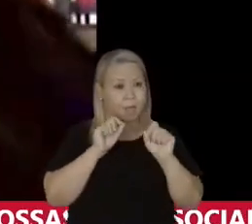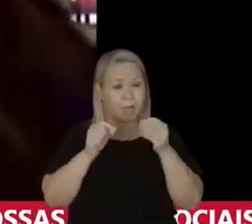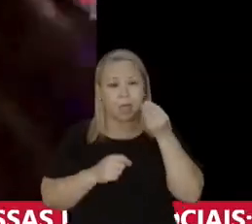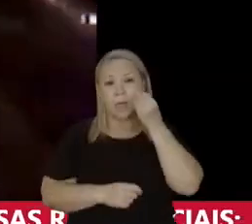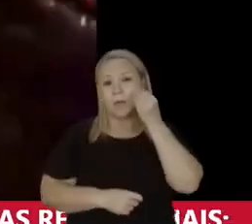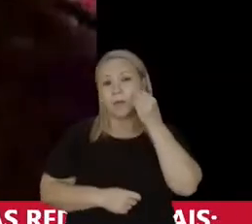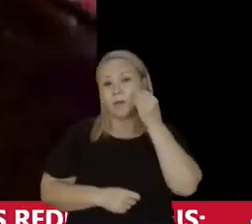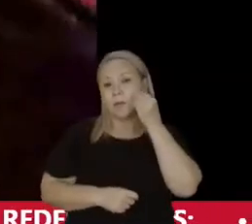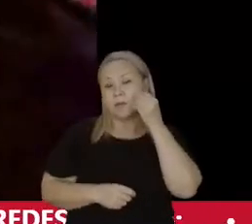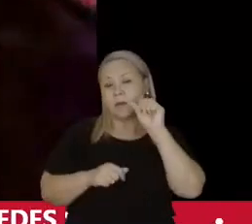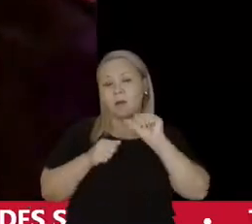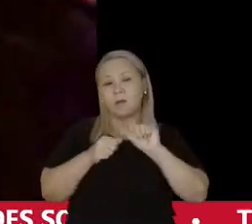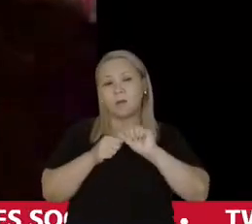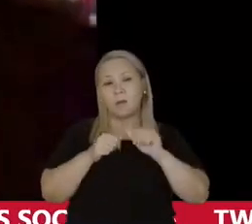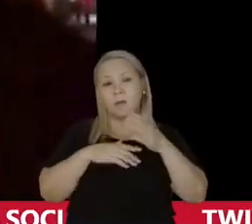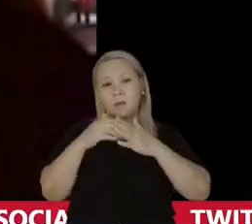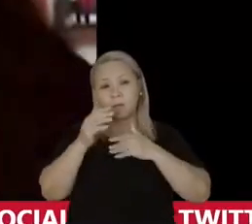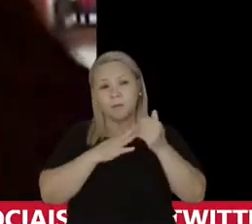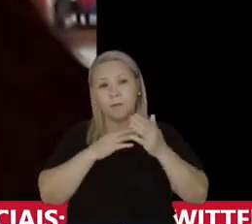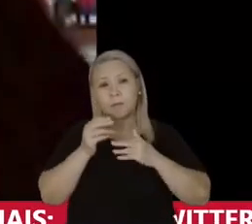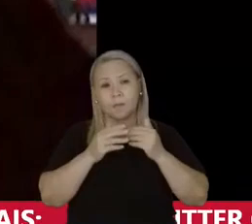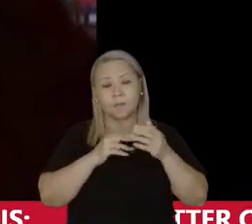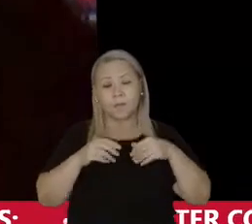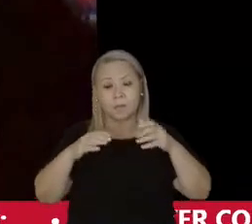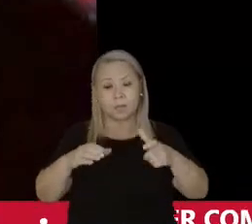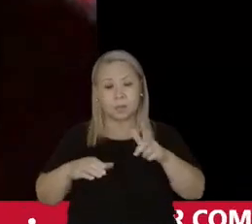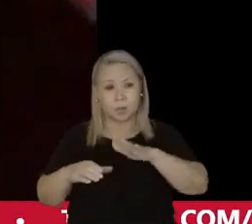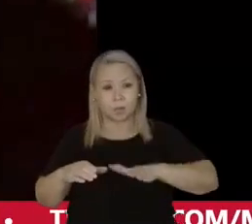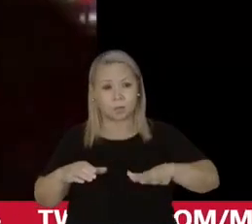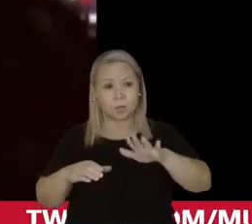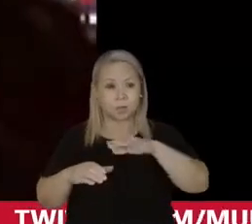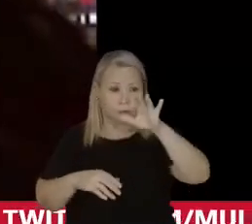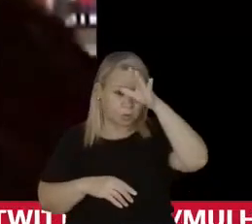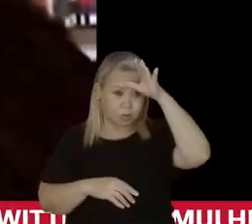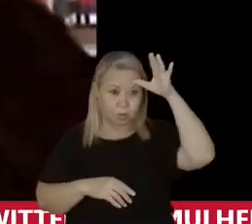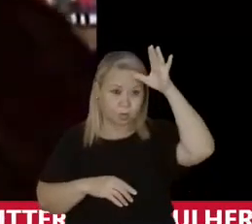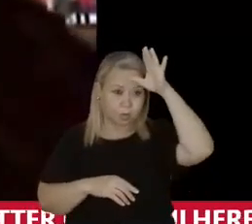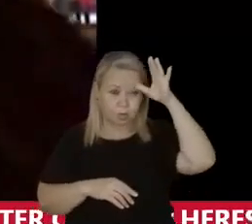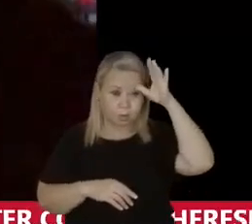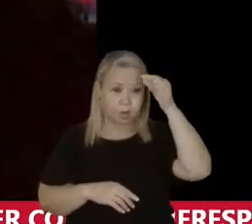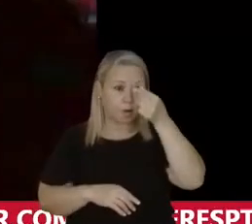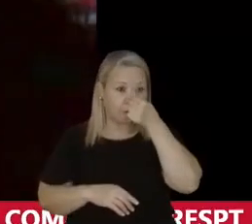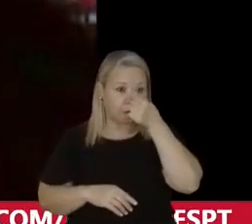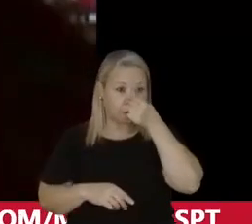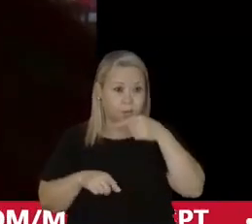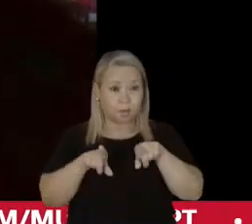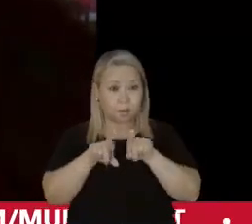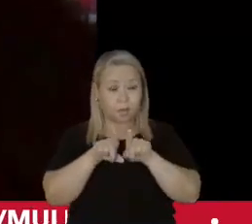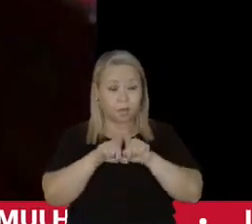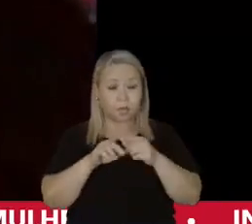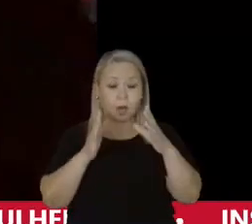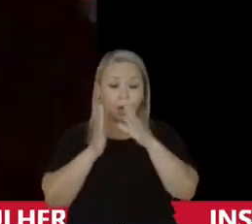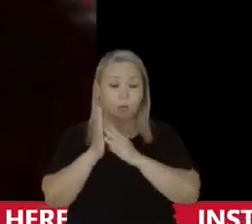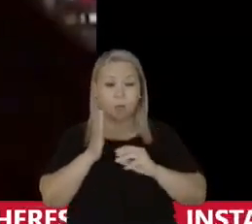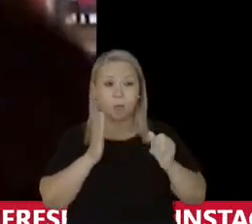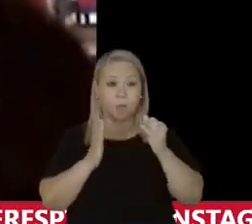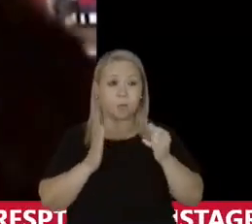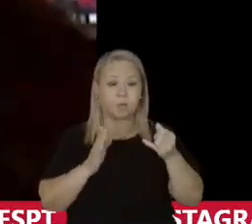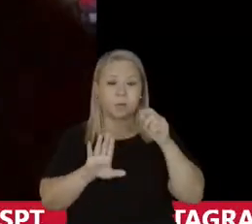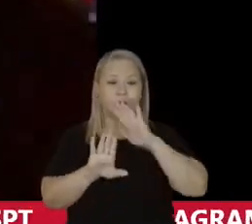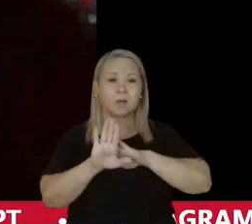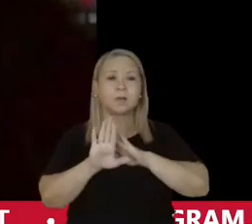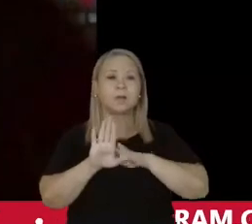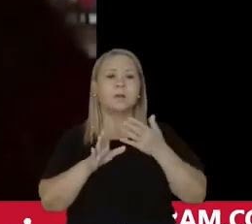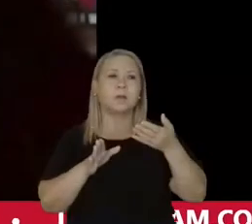tenta desempenhar, sobretudo por setores cristãos, protestantes, do que seria o modelo ideal de família,